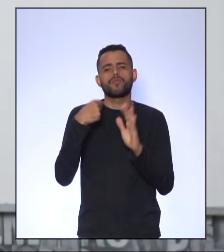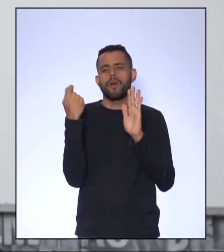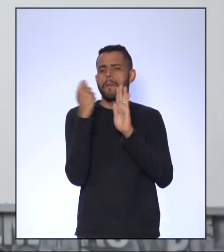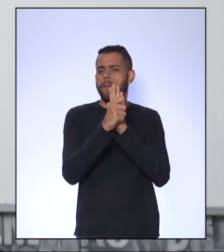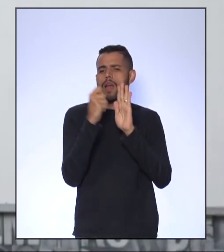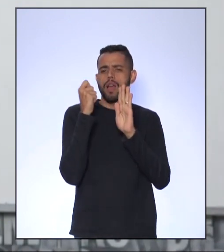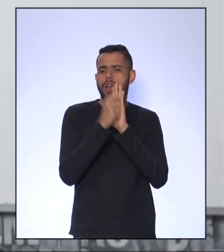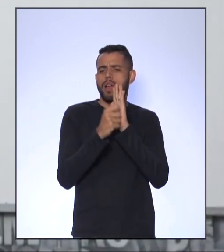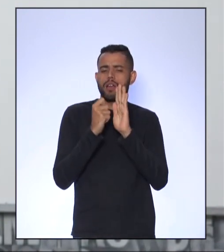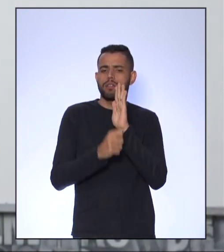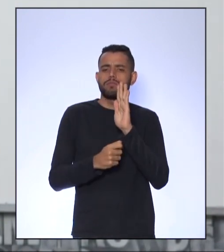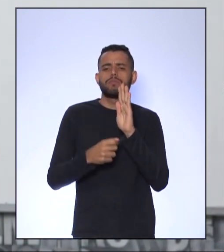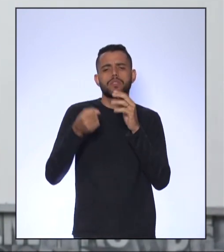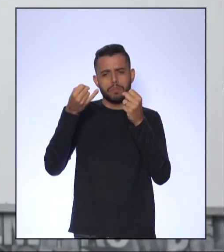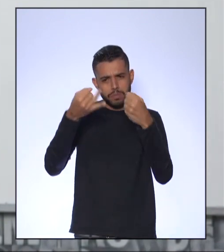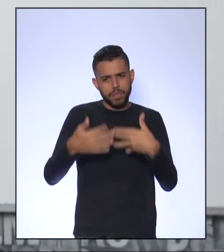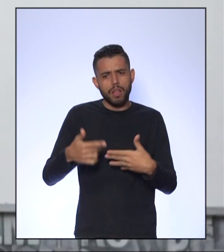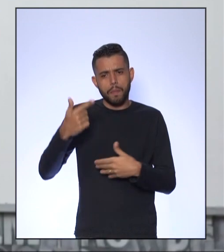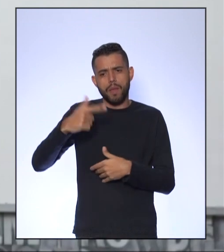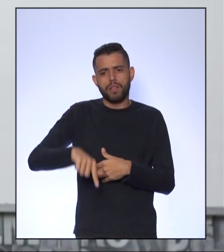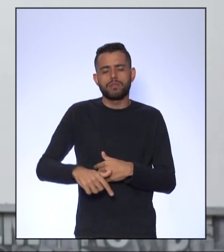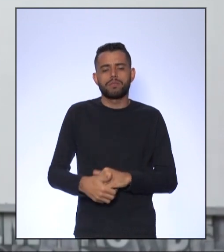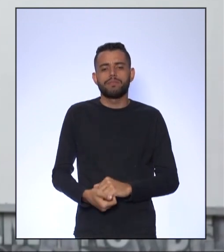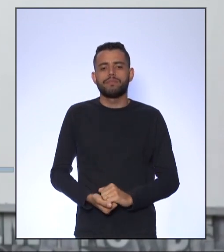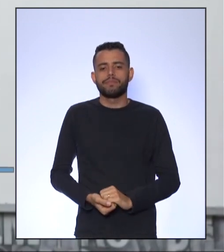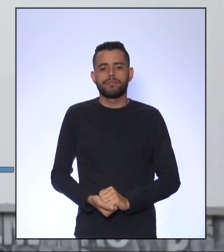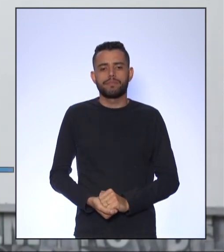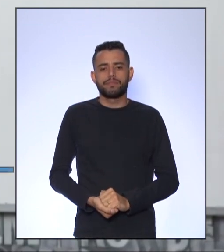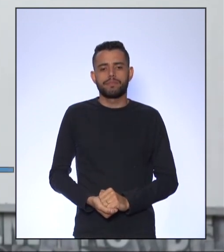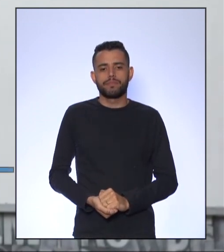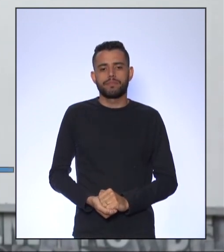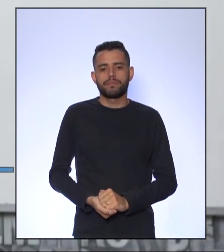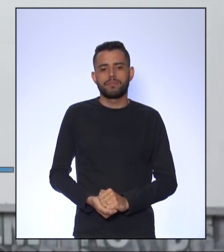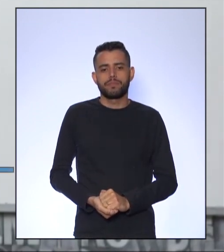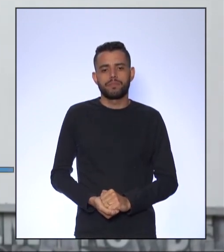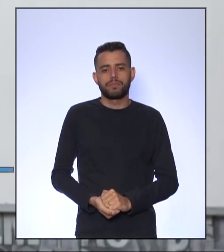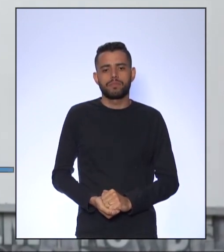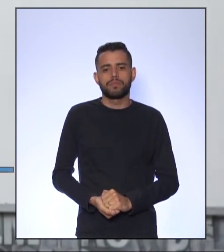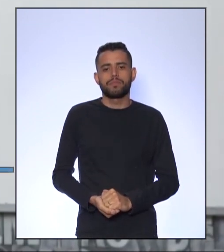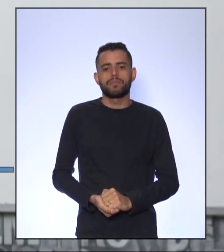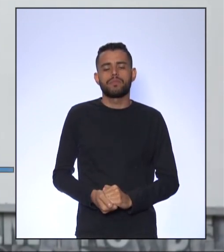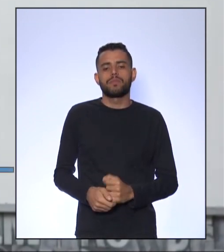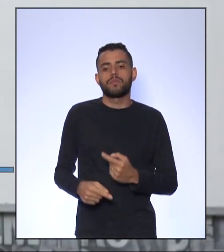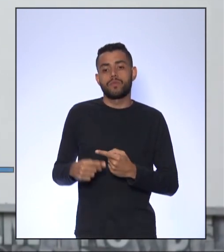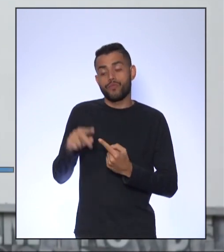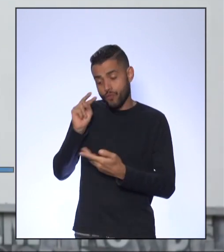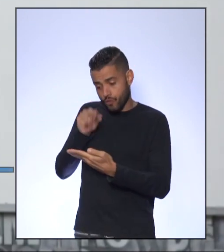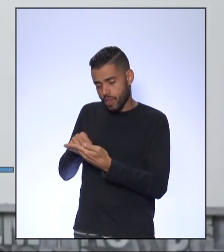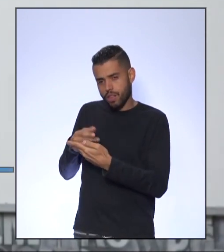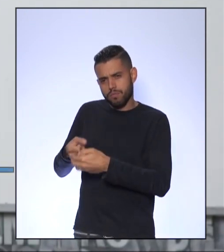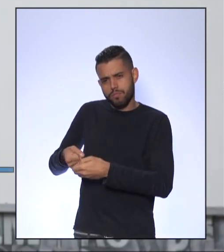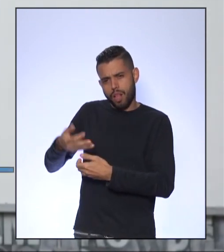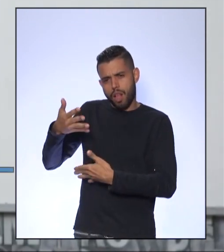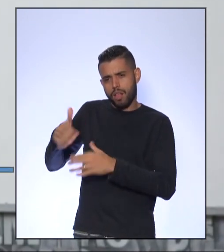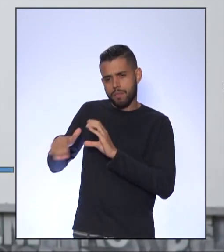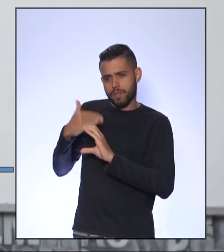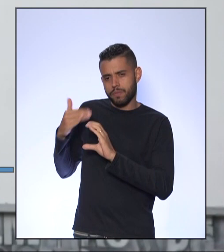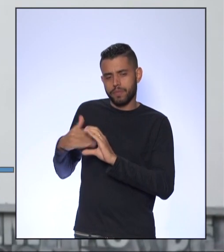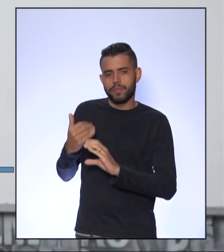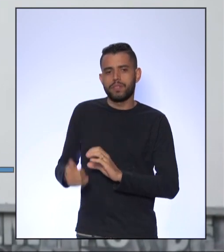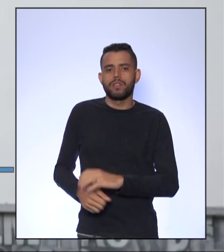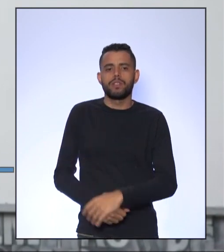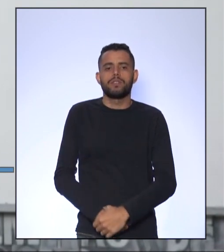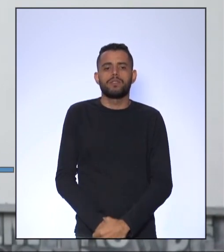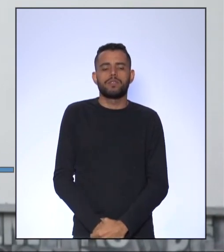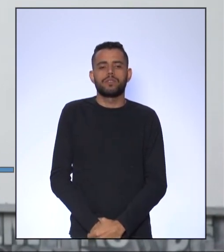apagando o que está acontecendo no nosso bate-papo aqui, na nossa interação. Agora que vocês